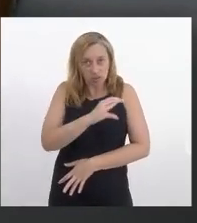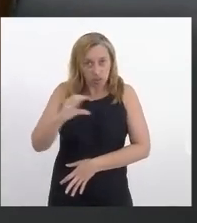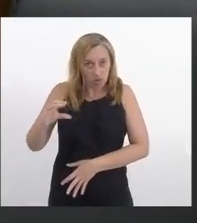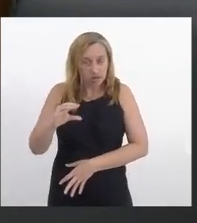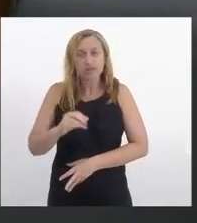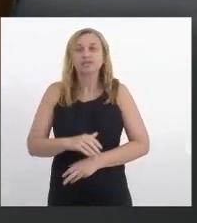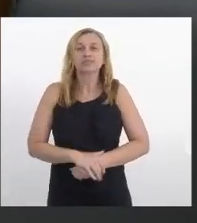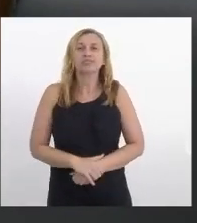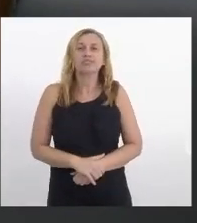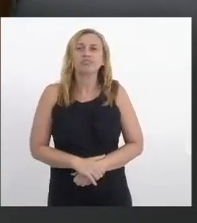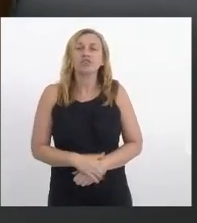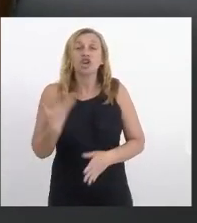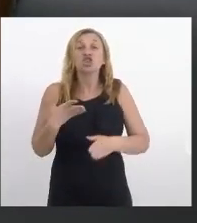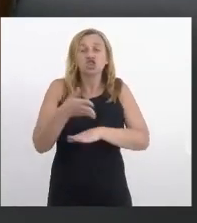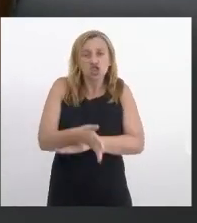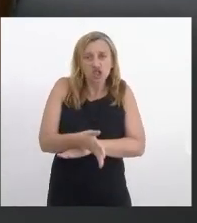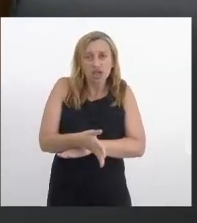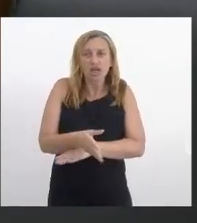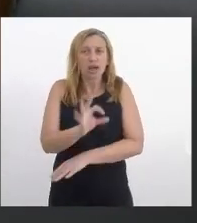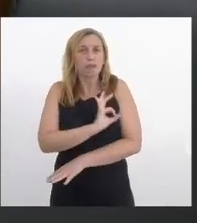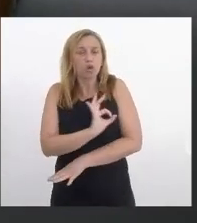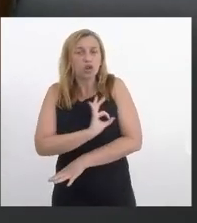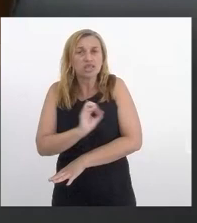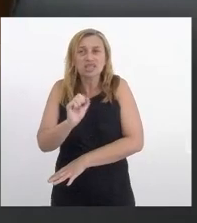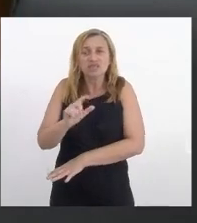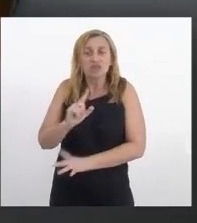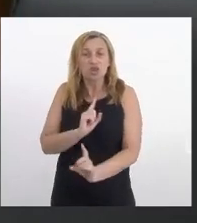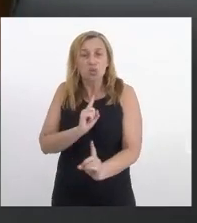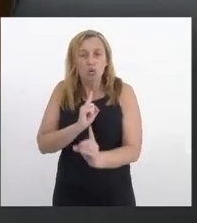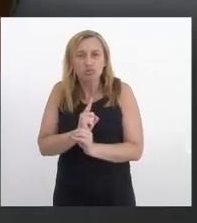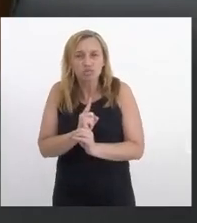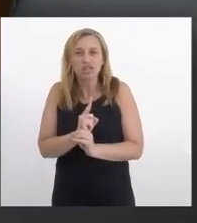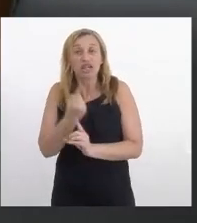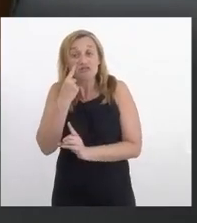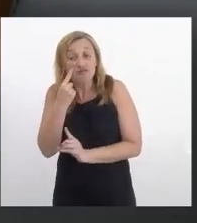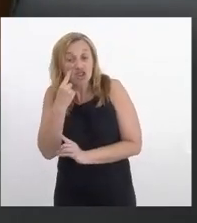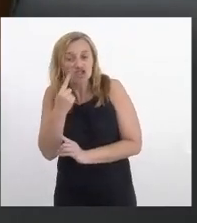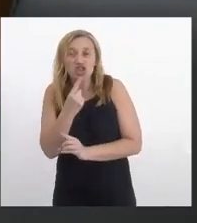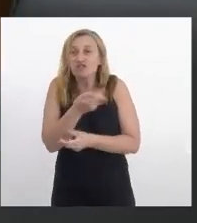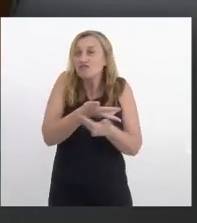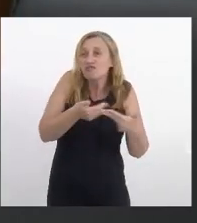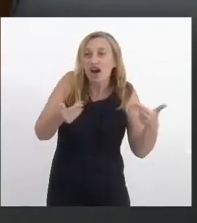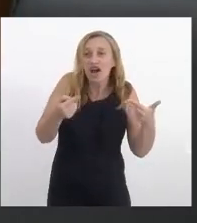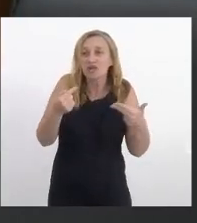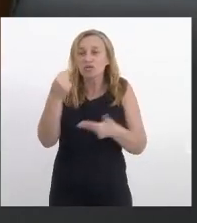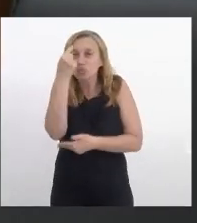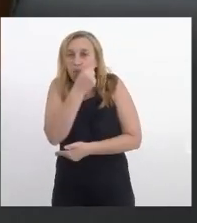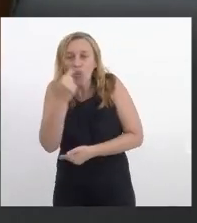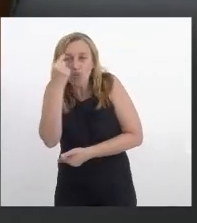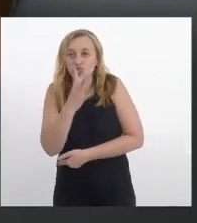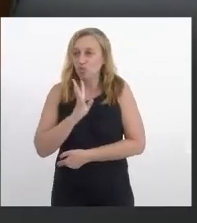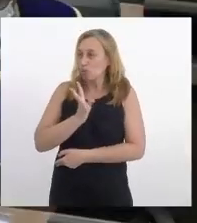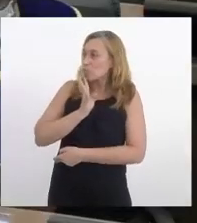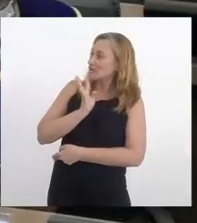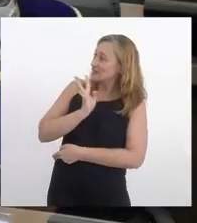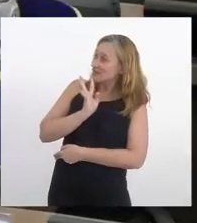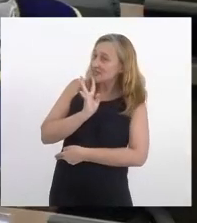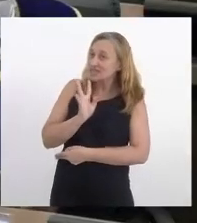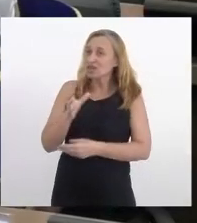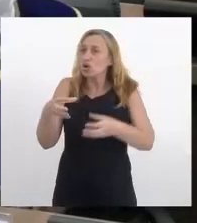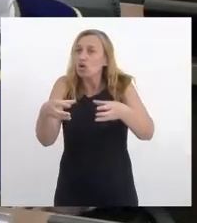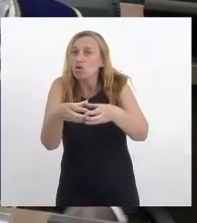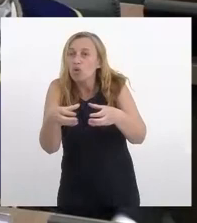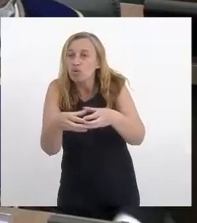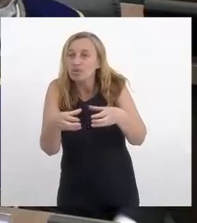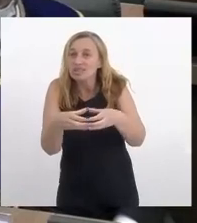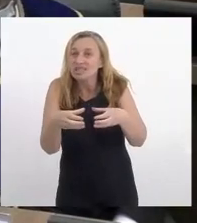e cheguei à Polícia Civil e encontrei, e vejo aqui tantos rostos conhecidos, uma